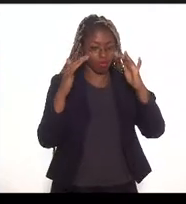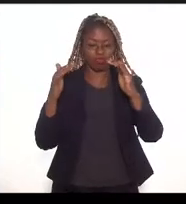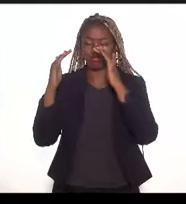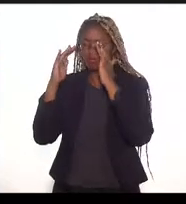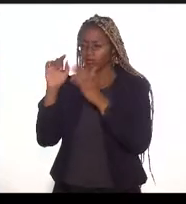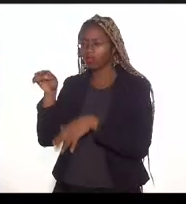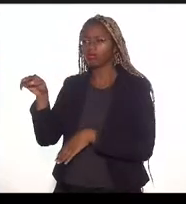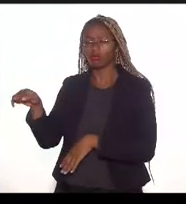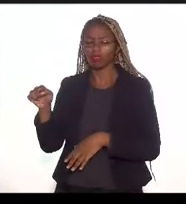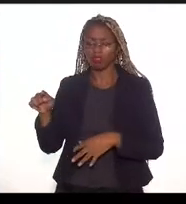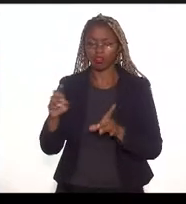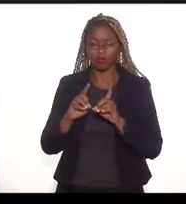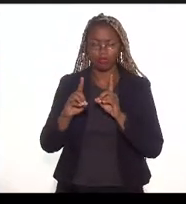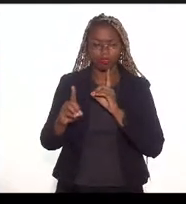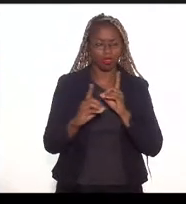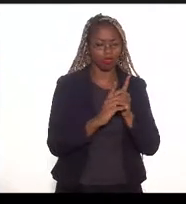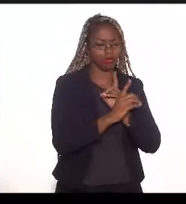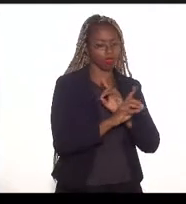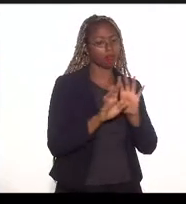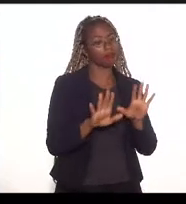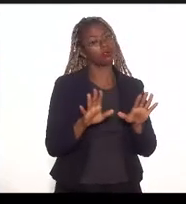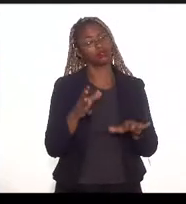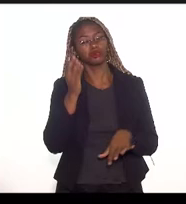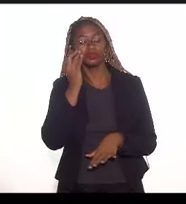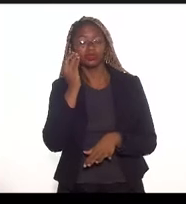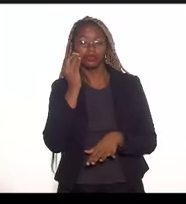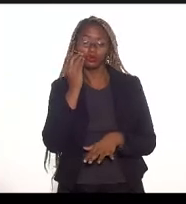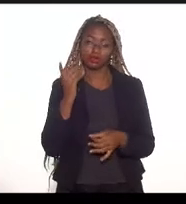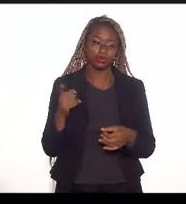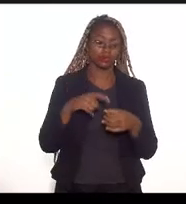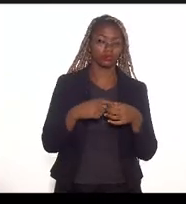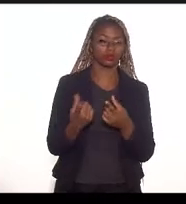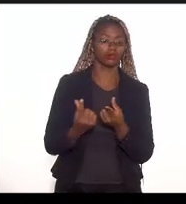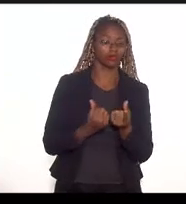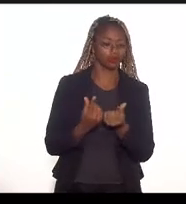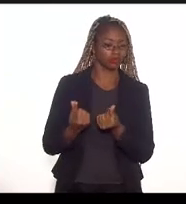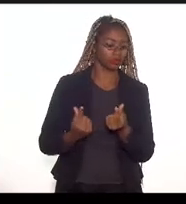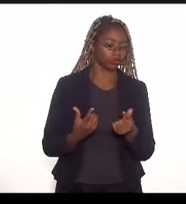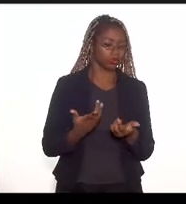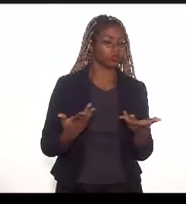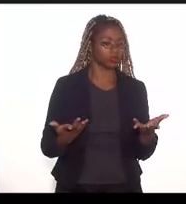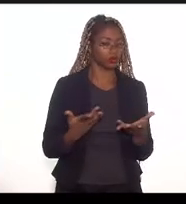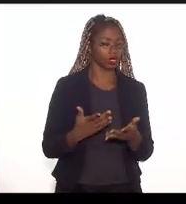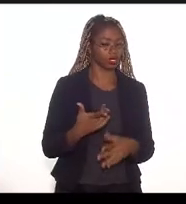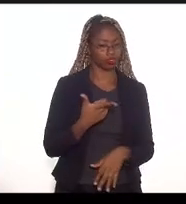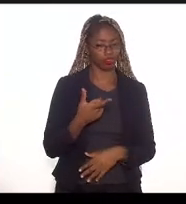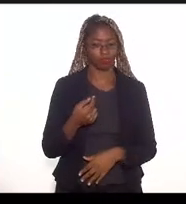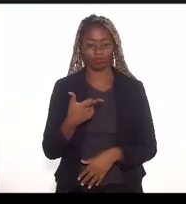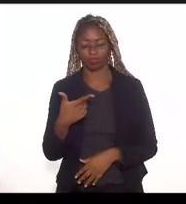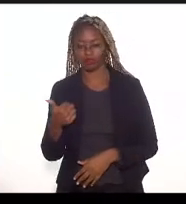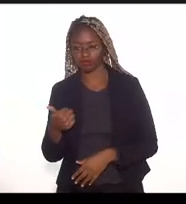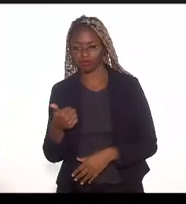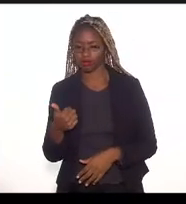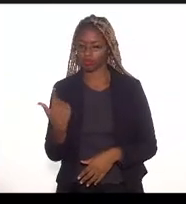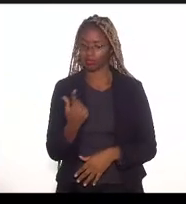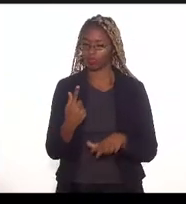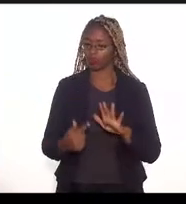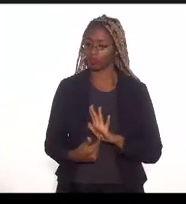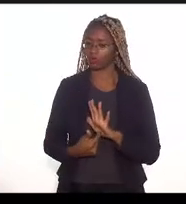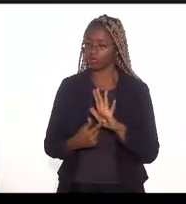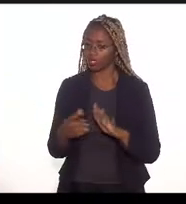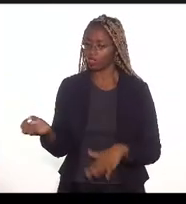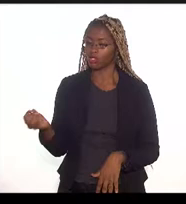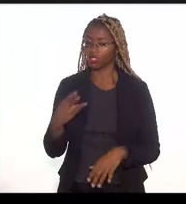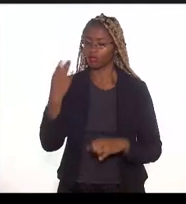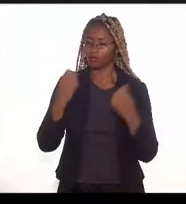na questão do regime de recuperação fiscal. Um ponto que tem se destacado agora em 2021 é que temos identificado novas